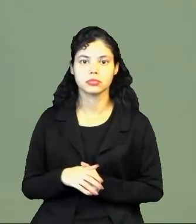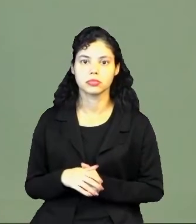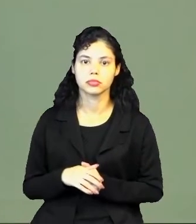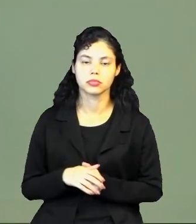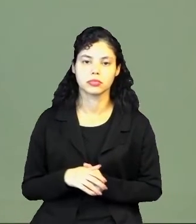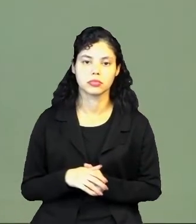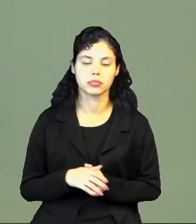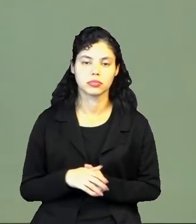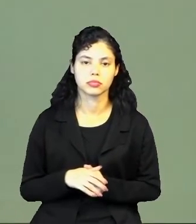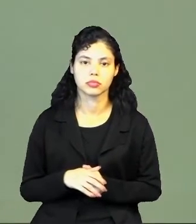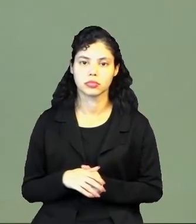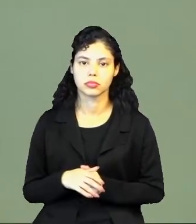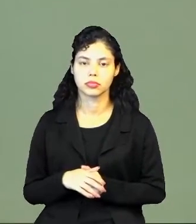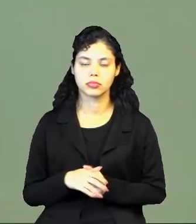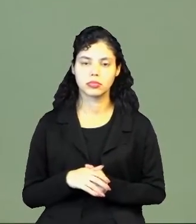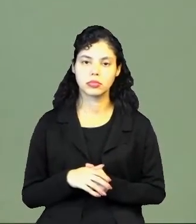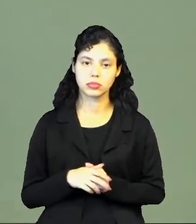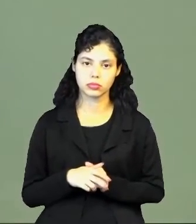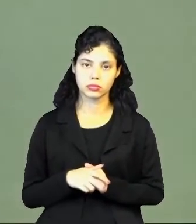terceira questão.